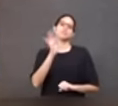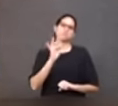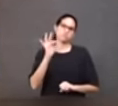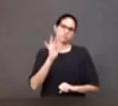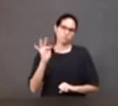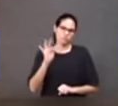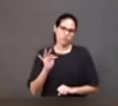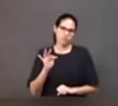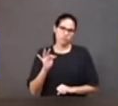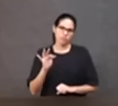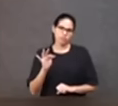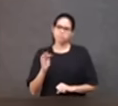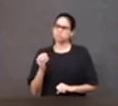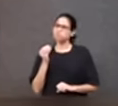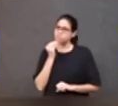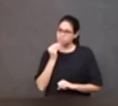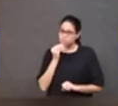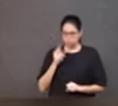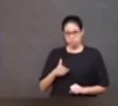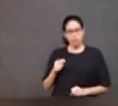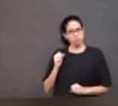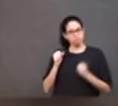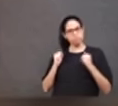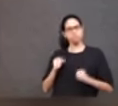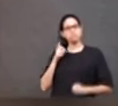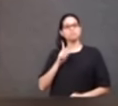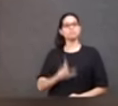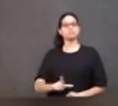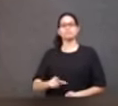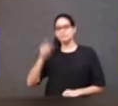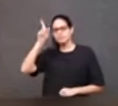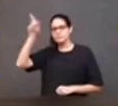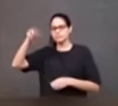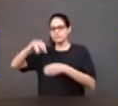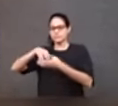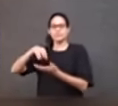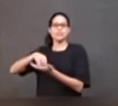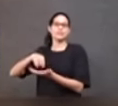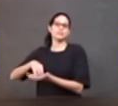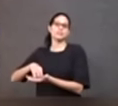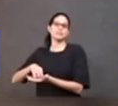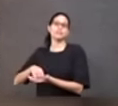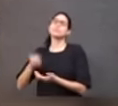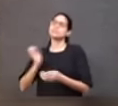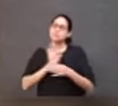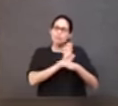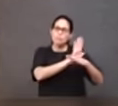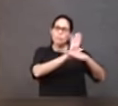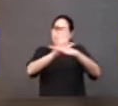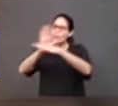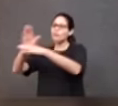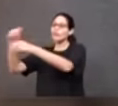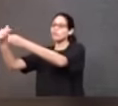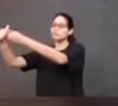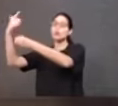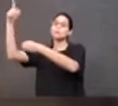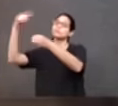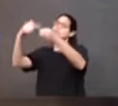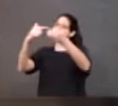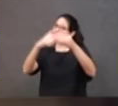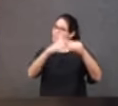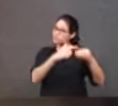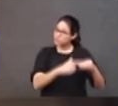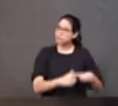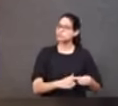possam ocupar cargos de gerência e direção na universidade. Queremos apoiar os campi em outras cidades com a constituição de